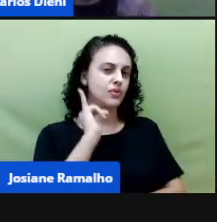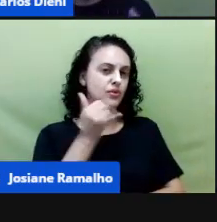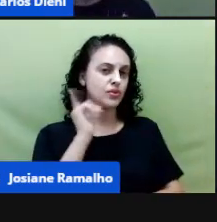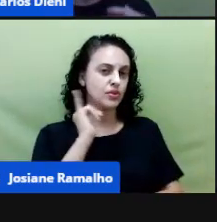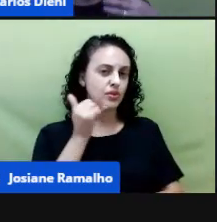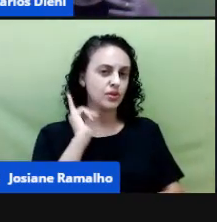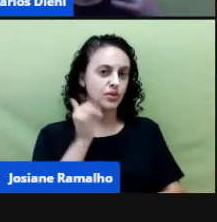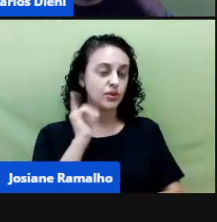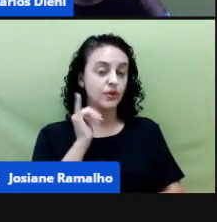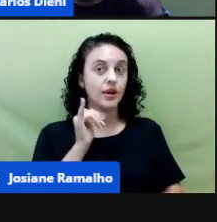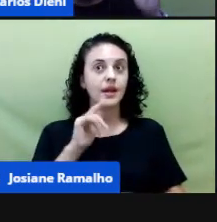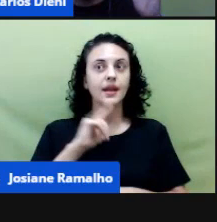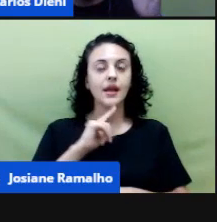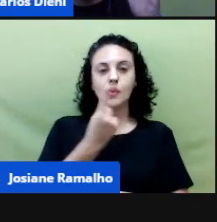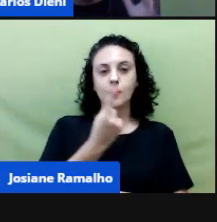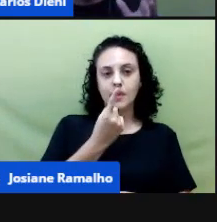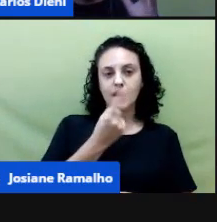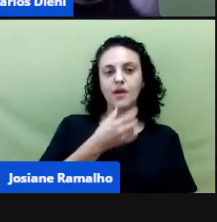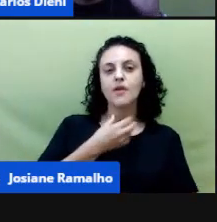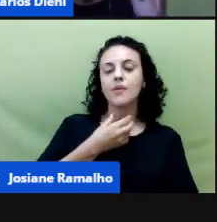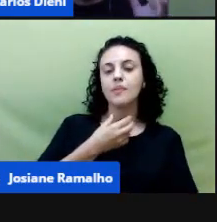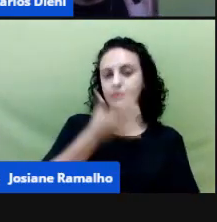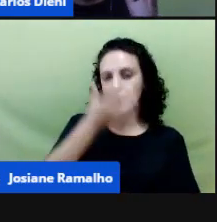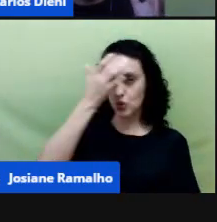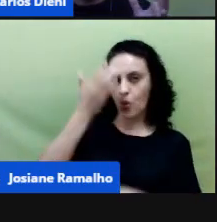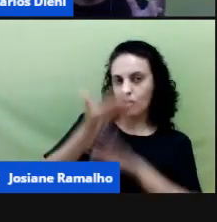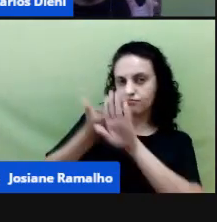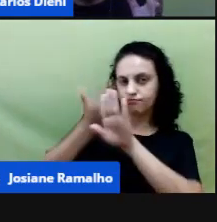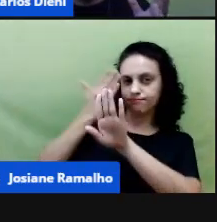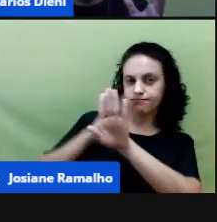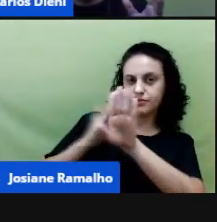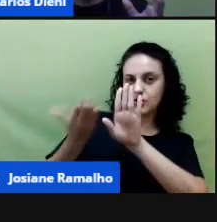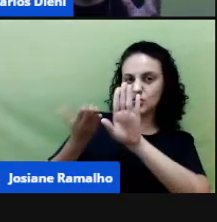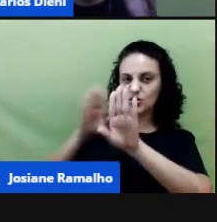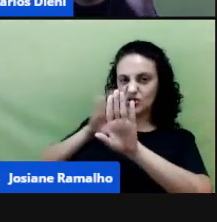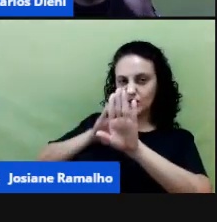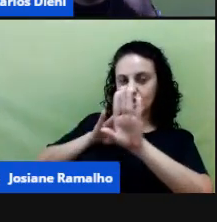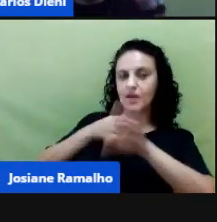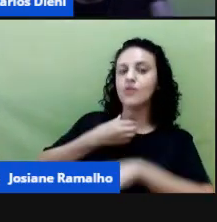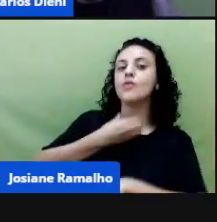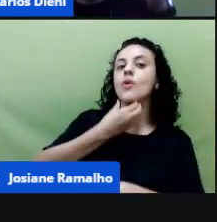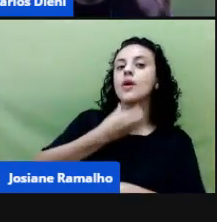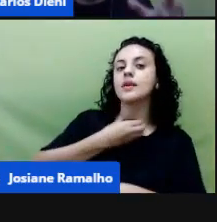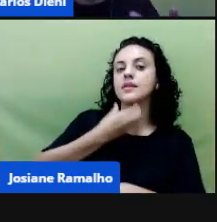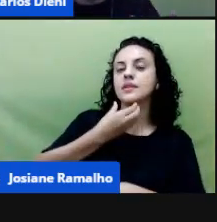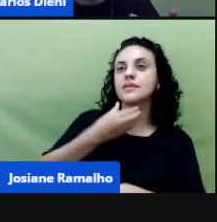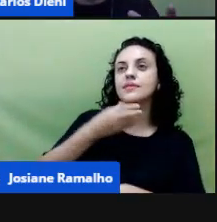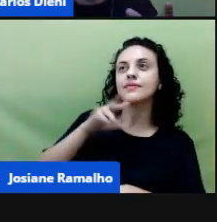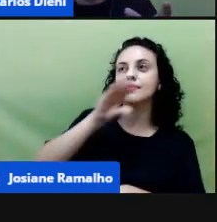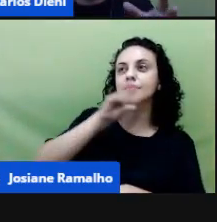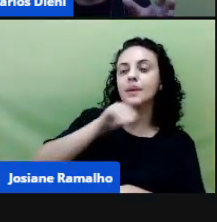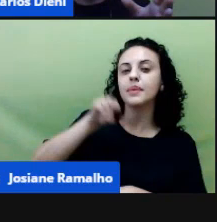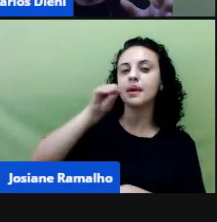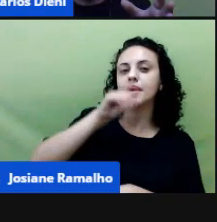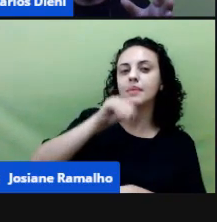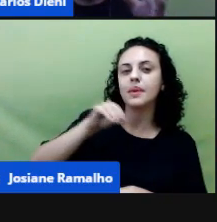sempre com uma voz falando, ela não tem espaço para dúvida nesse documentário. Existe a figura